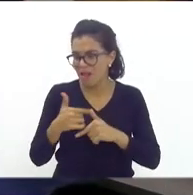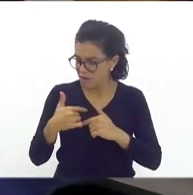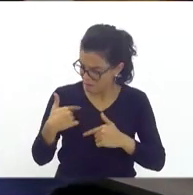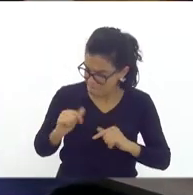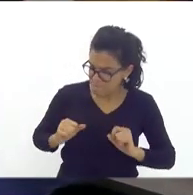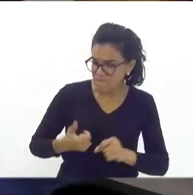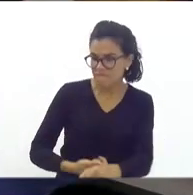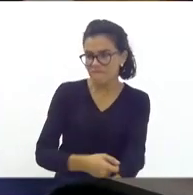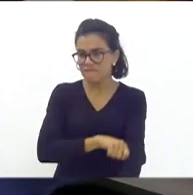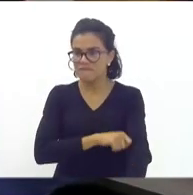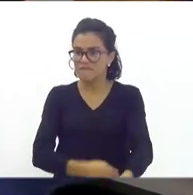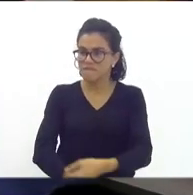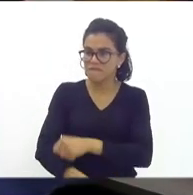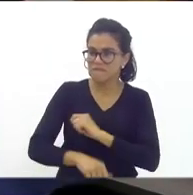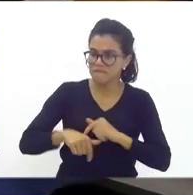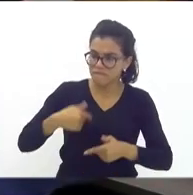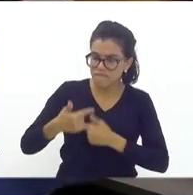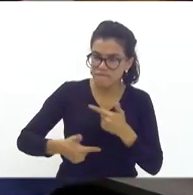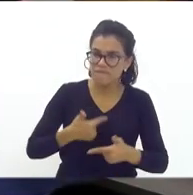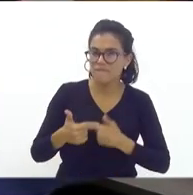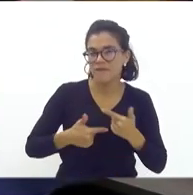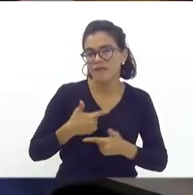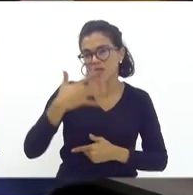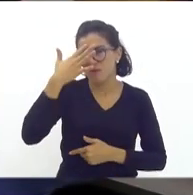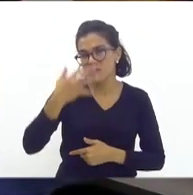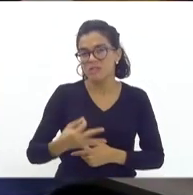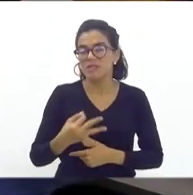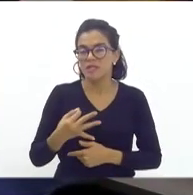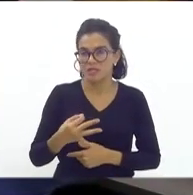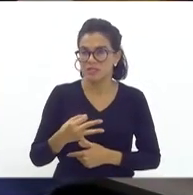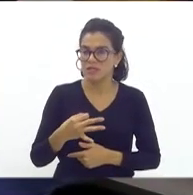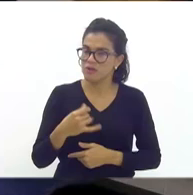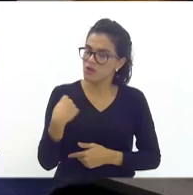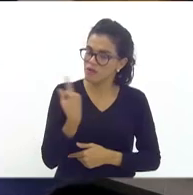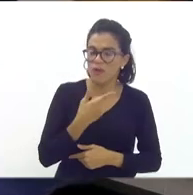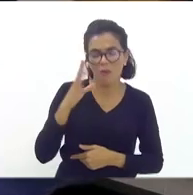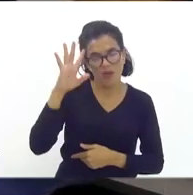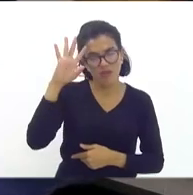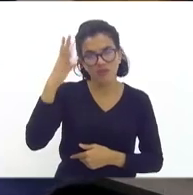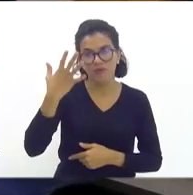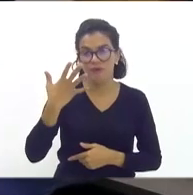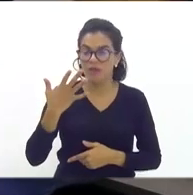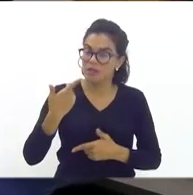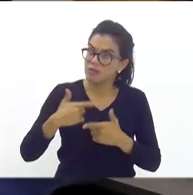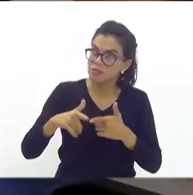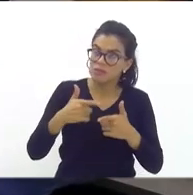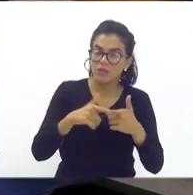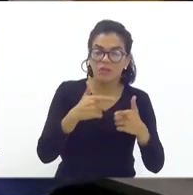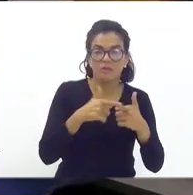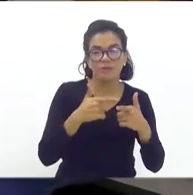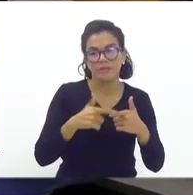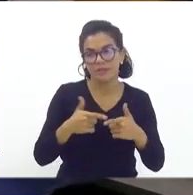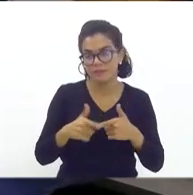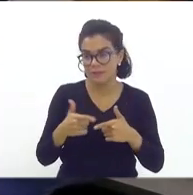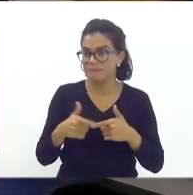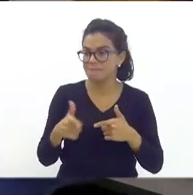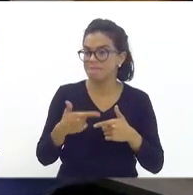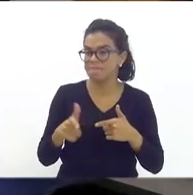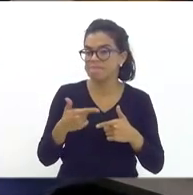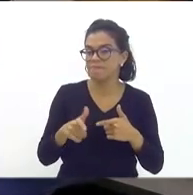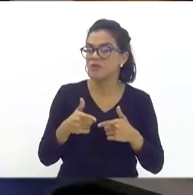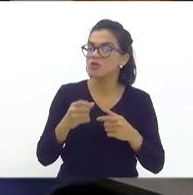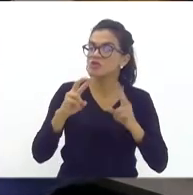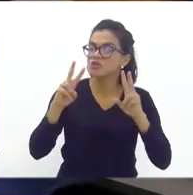necessárias a serem feitas a gente vai fazer e tenho certeza que vamos dar um fim a esse dilema como foi exposto hoje aqui do